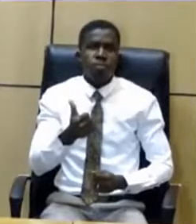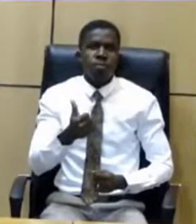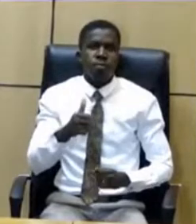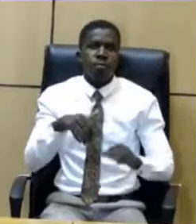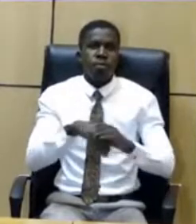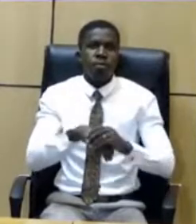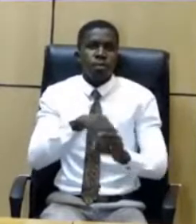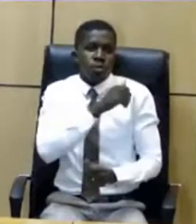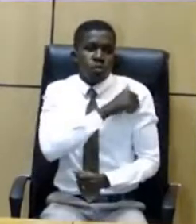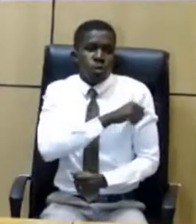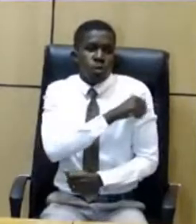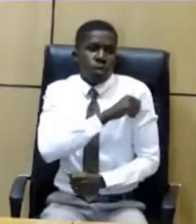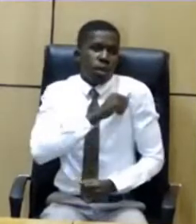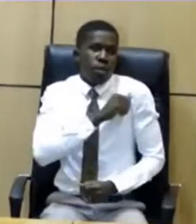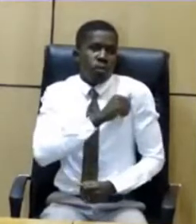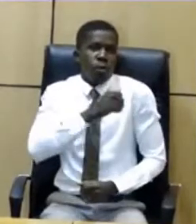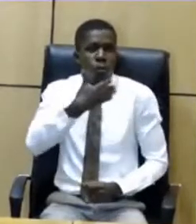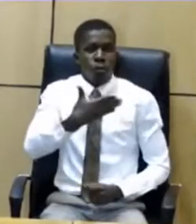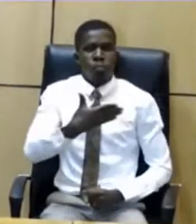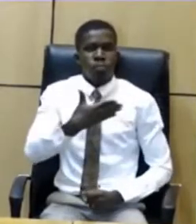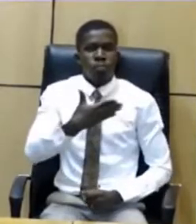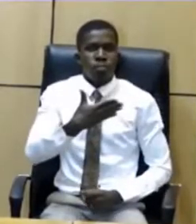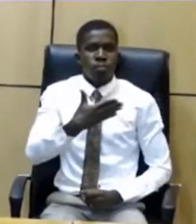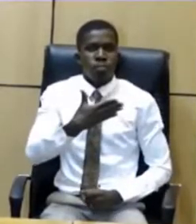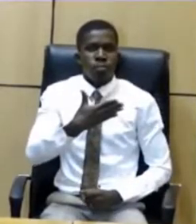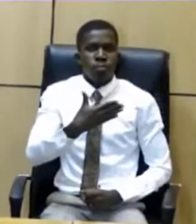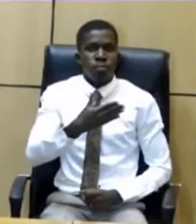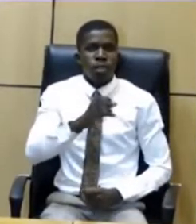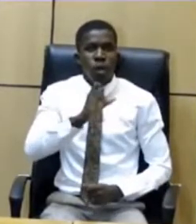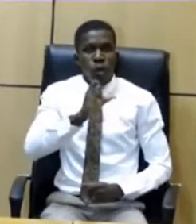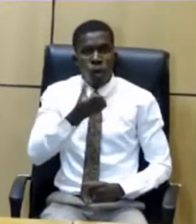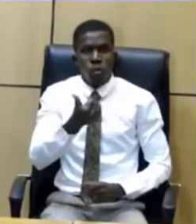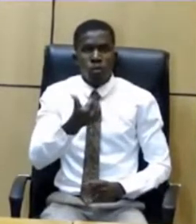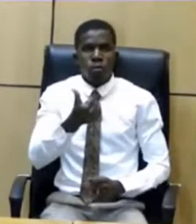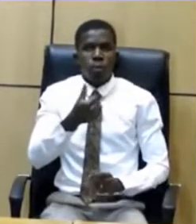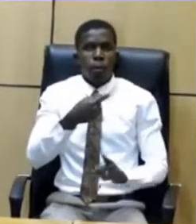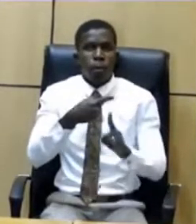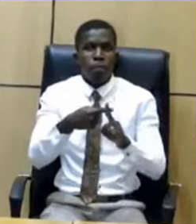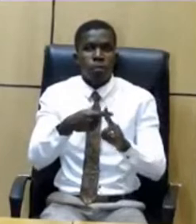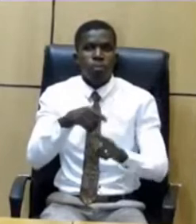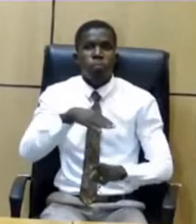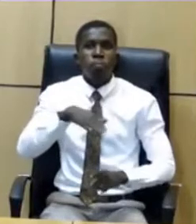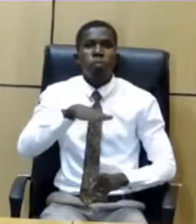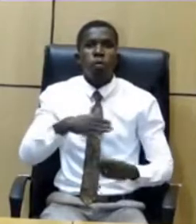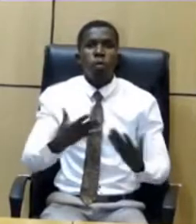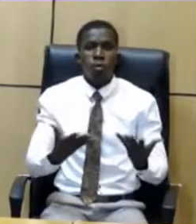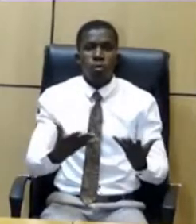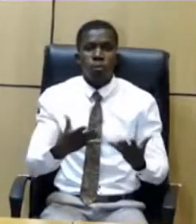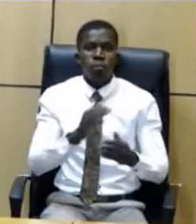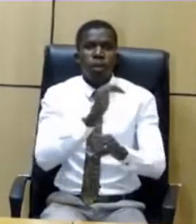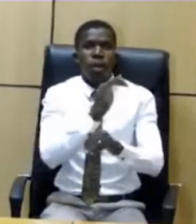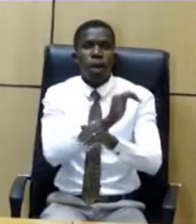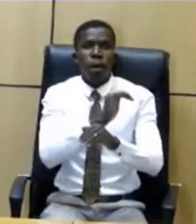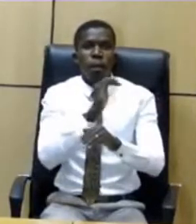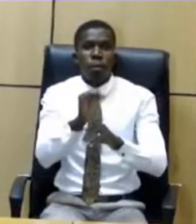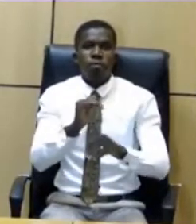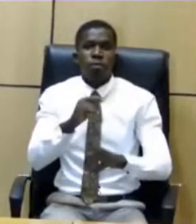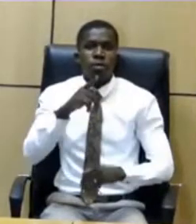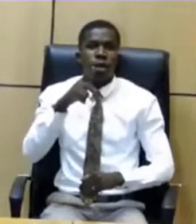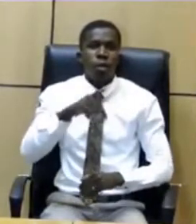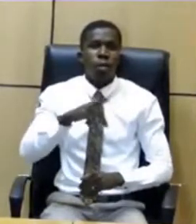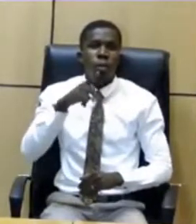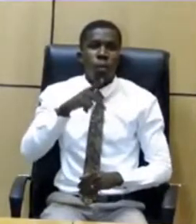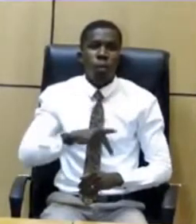da multiperfil e 1 caso positivo na província do Kwanza